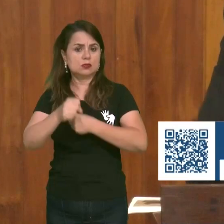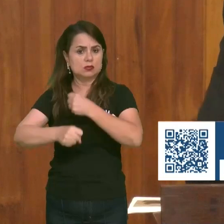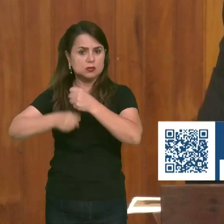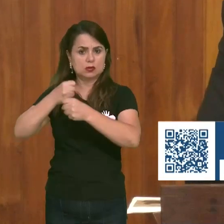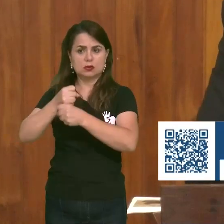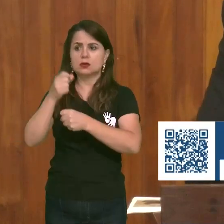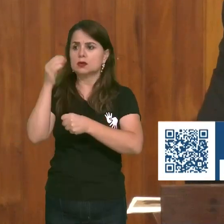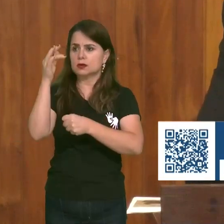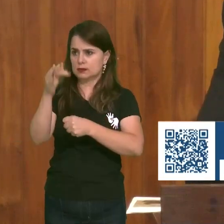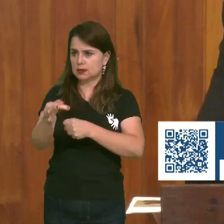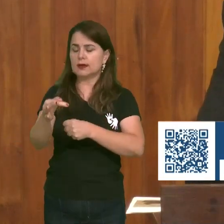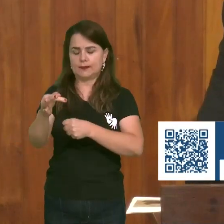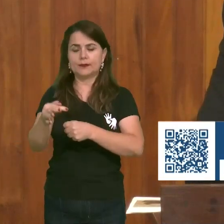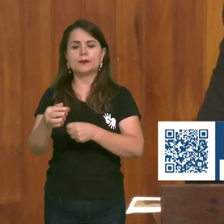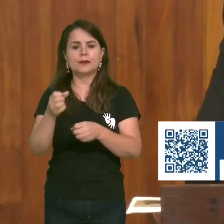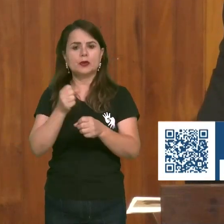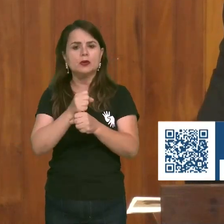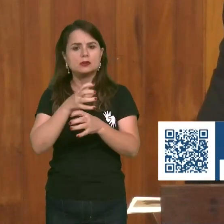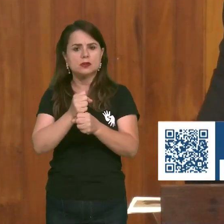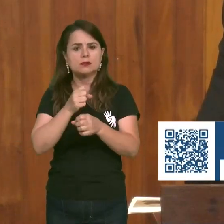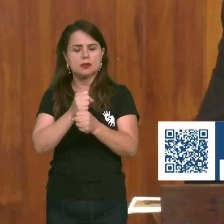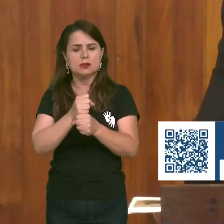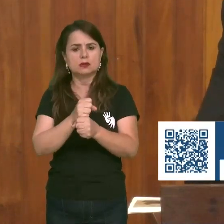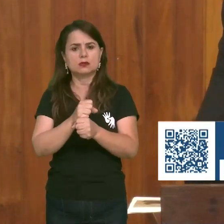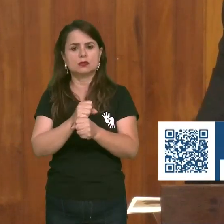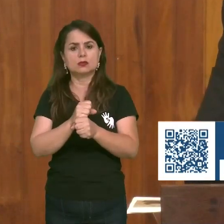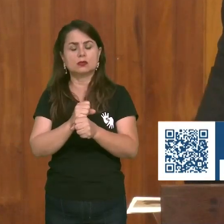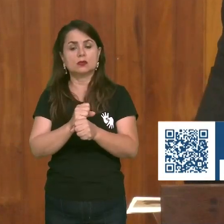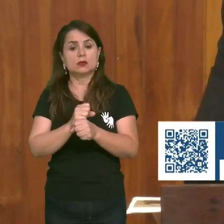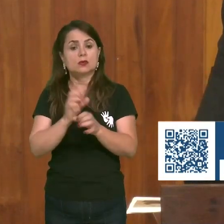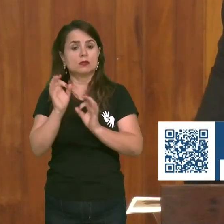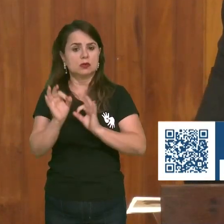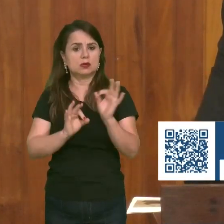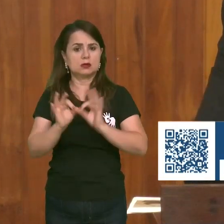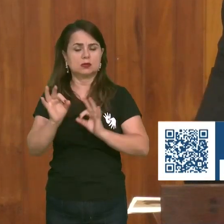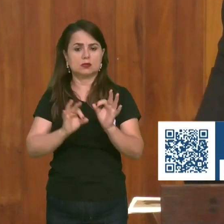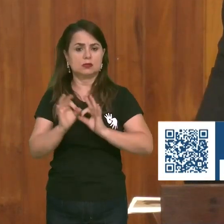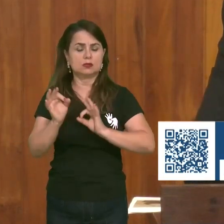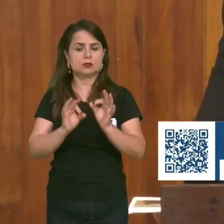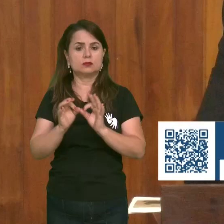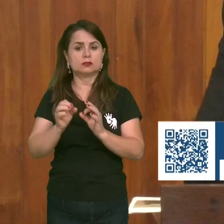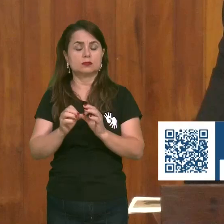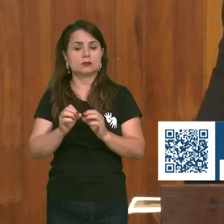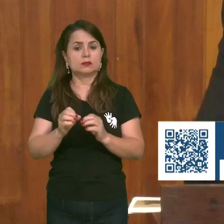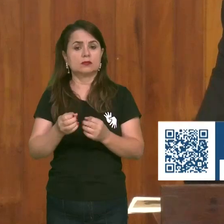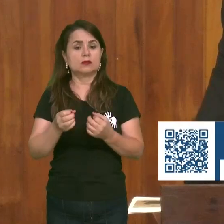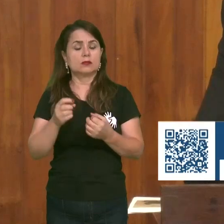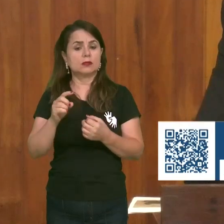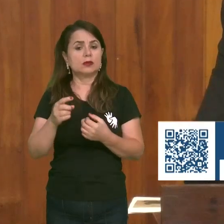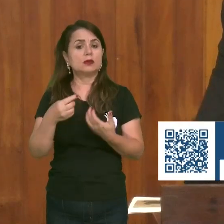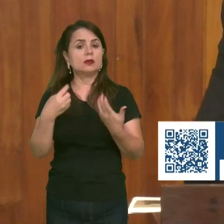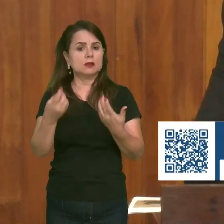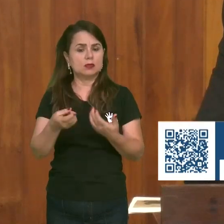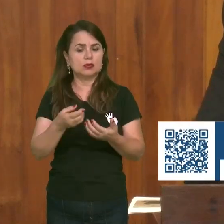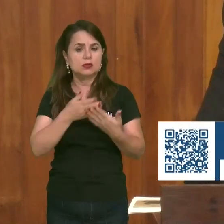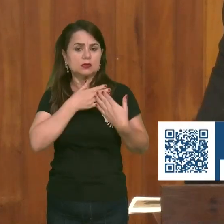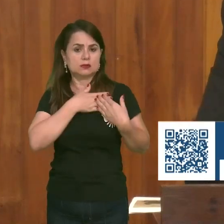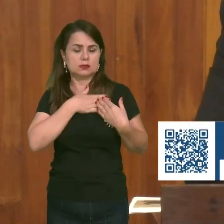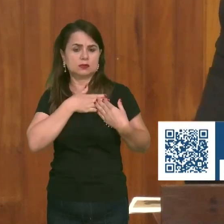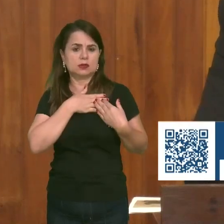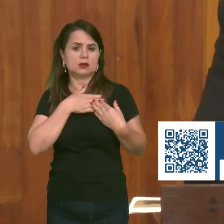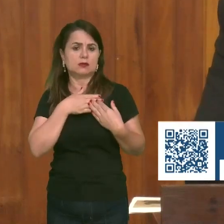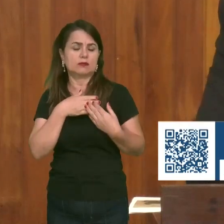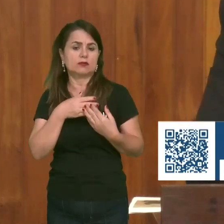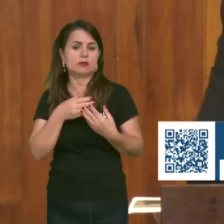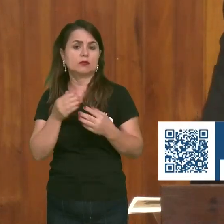solicitar administração do Senhor Prefeito Daniel Alonso né os responsáveis aí eu peço diretamente ao prefeito Daniel